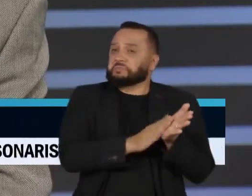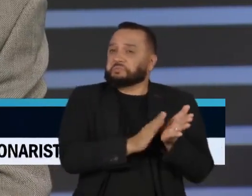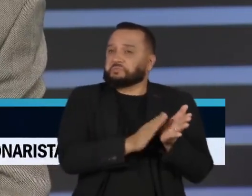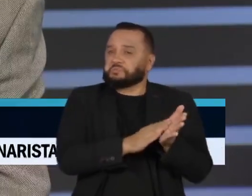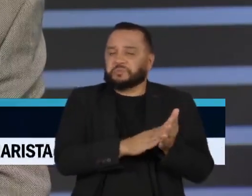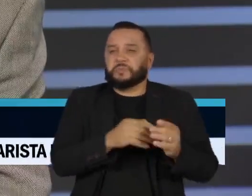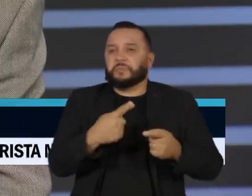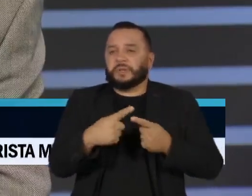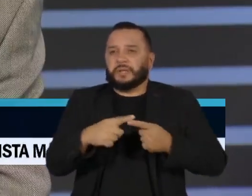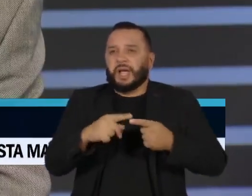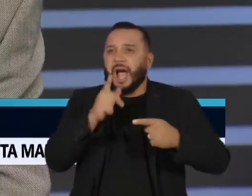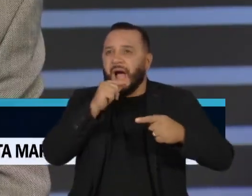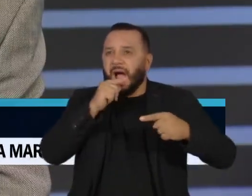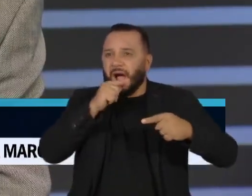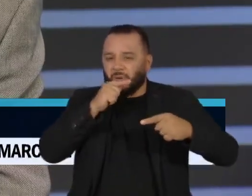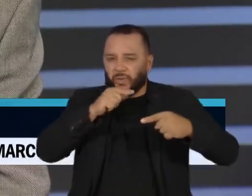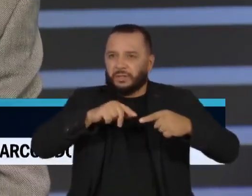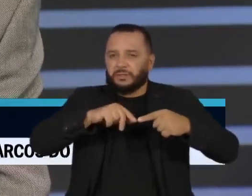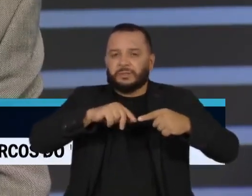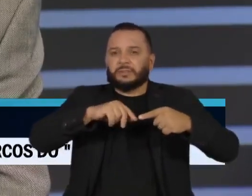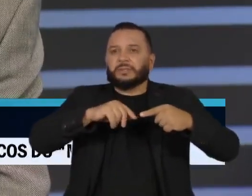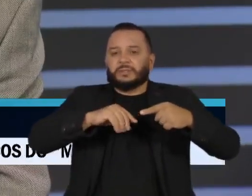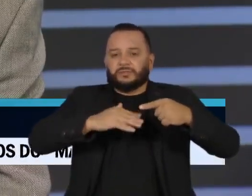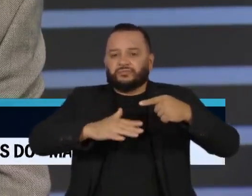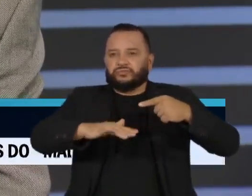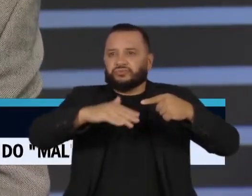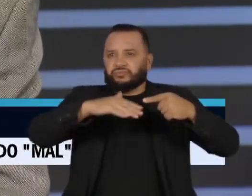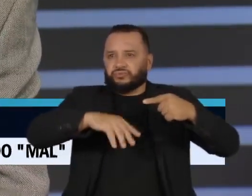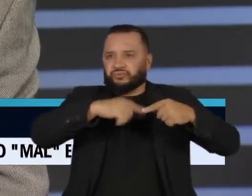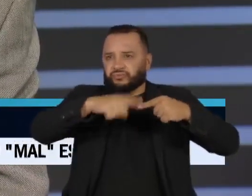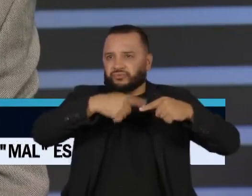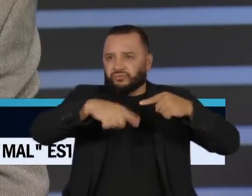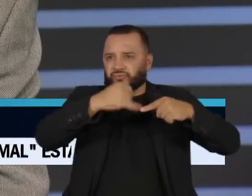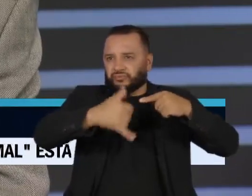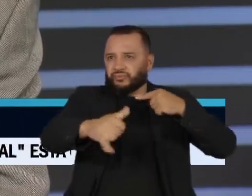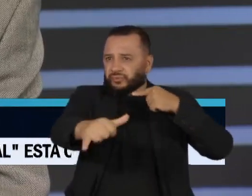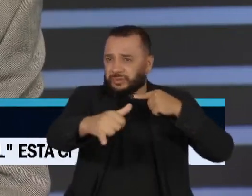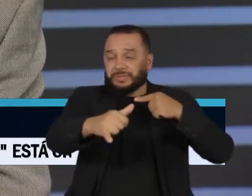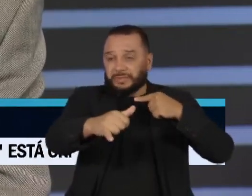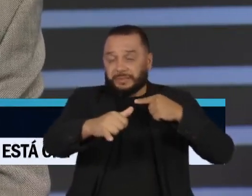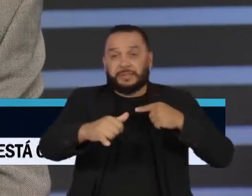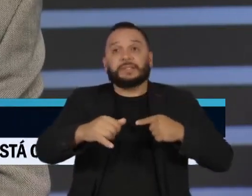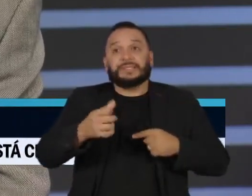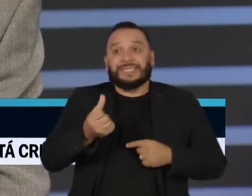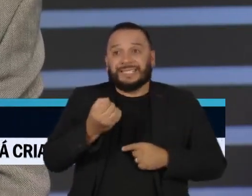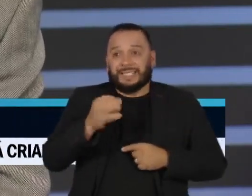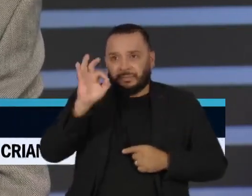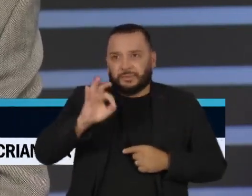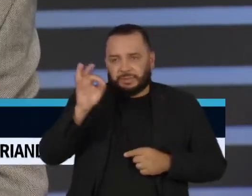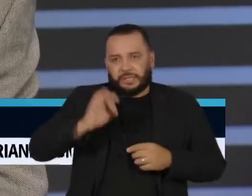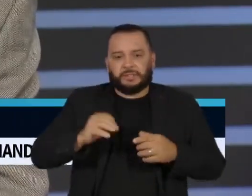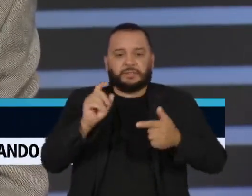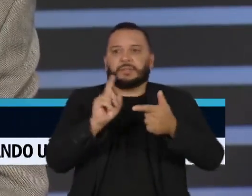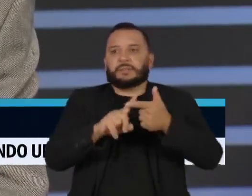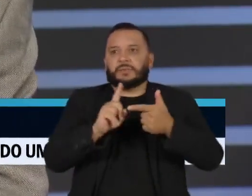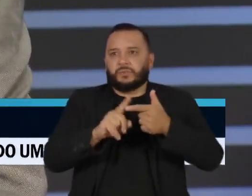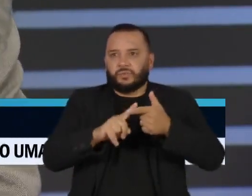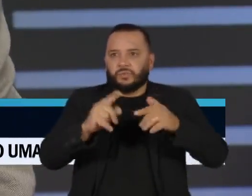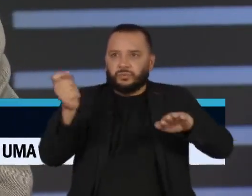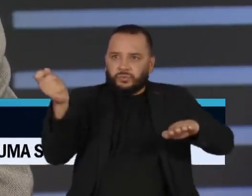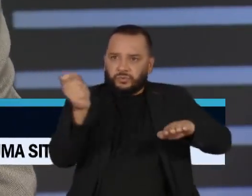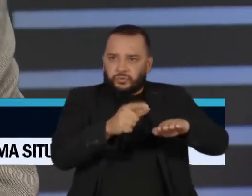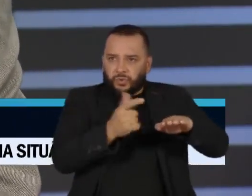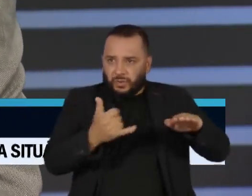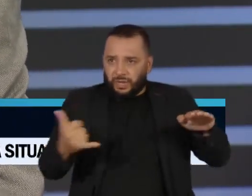quase 60%. eu assolarem segundo ultrapassou eólica quase 20%, 19 15